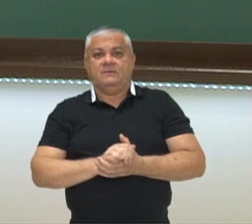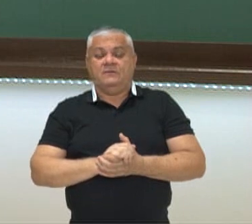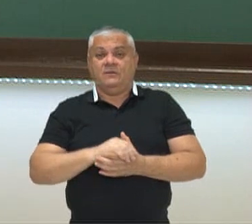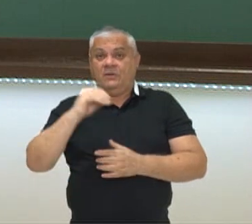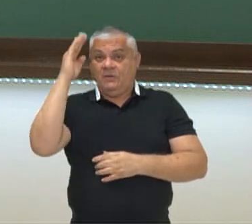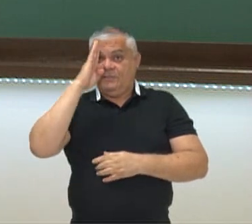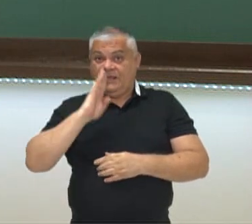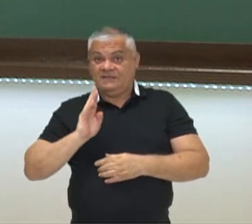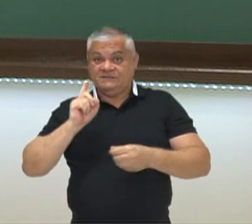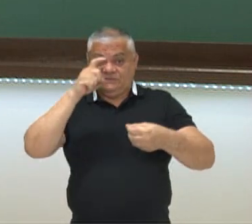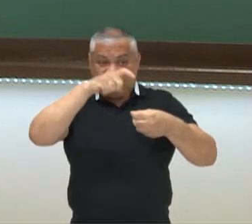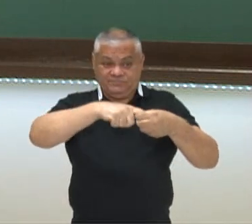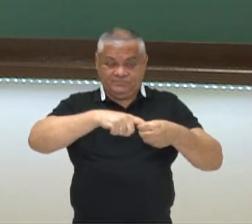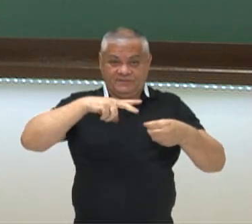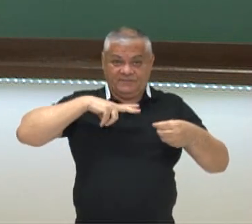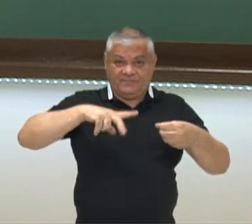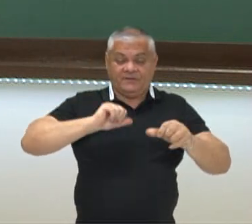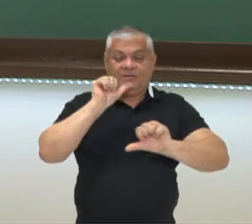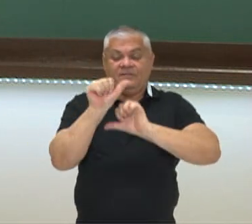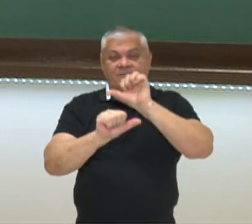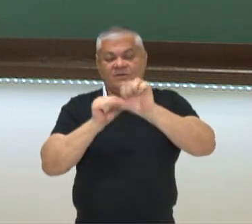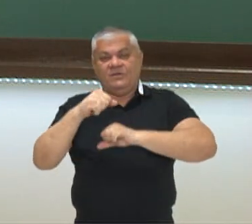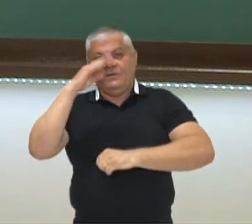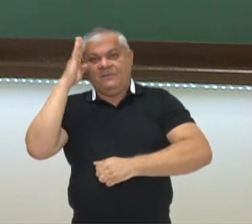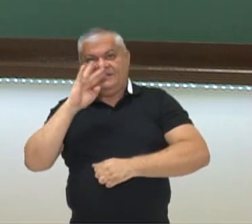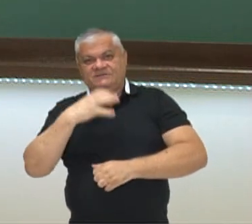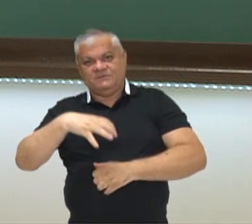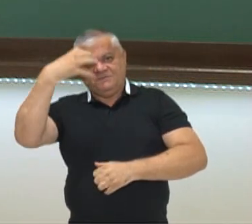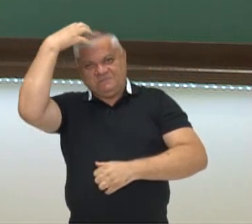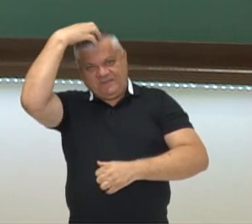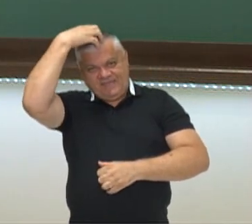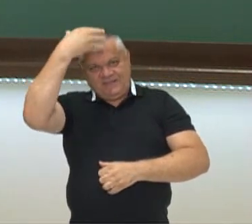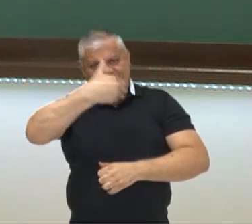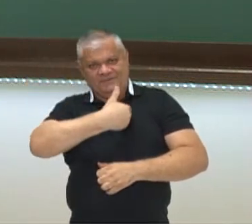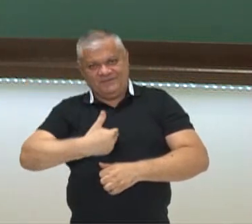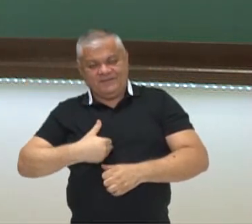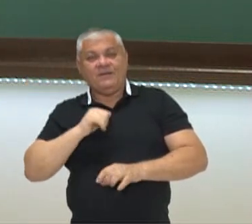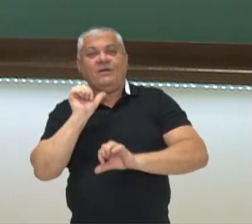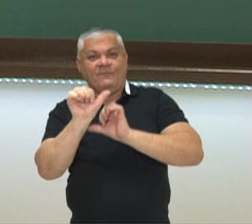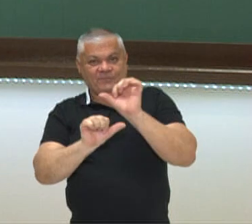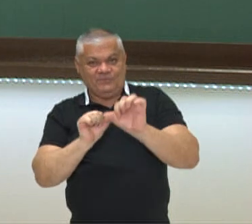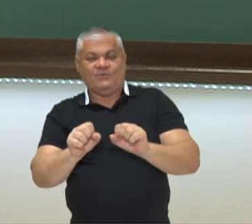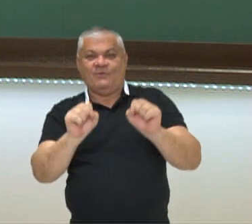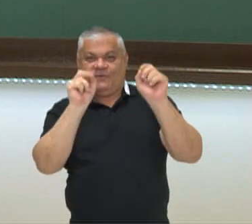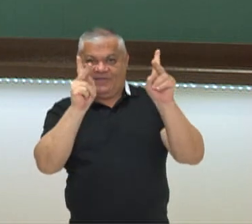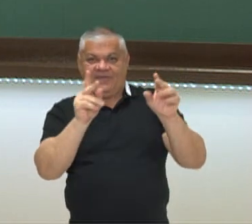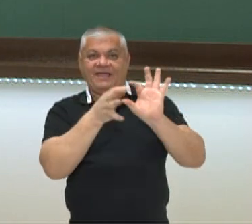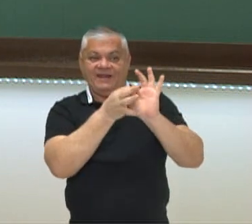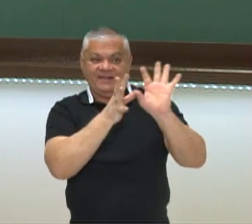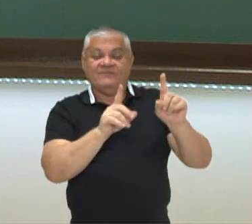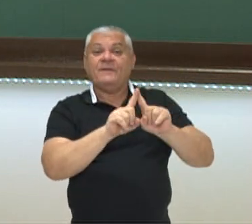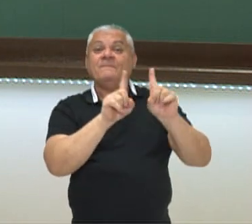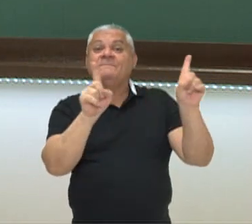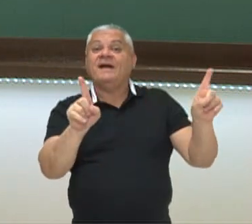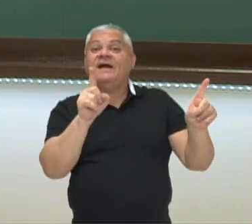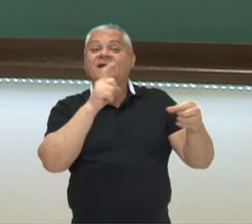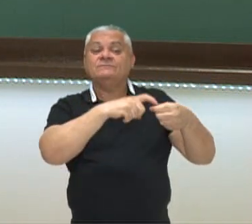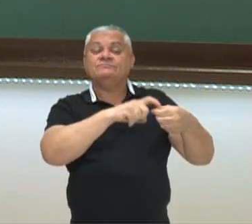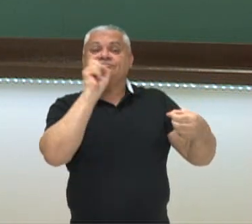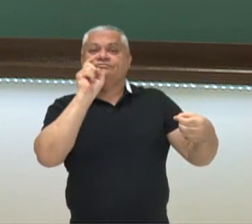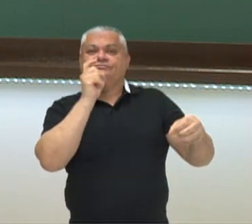colônia e o Brasil império, né, mudou-se a questão mais importante, digamos assim, foi de fato a ideia de